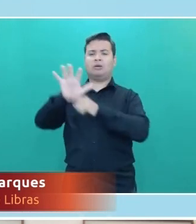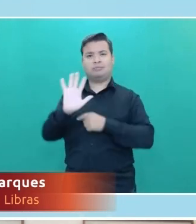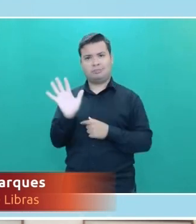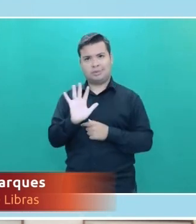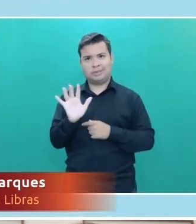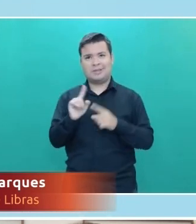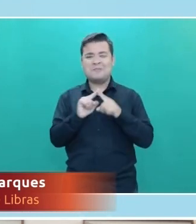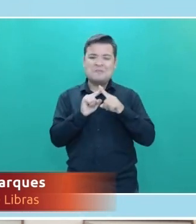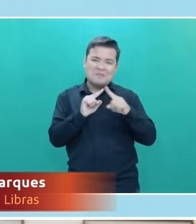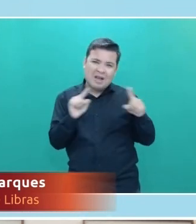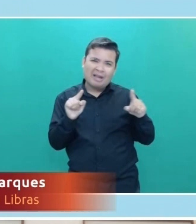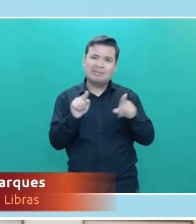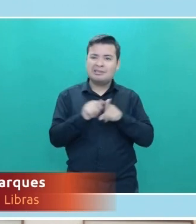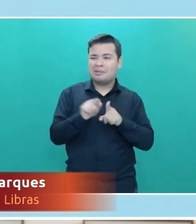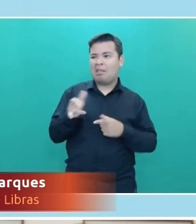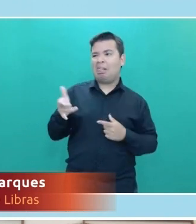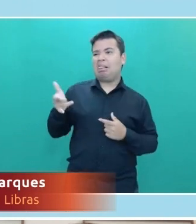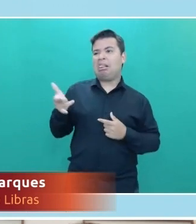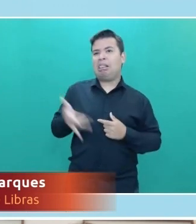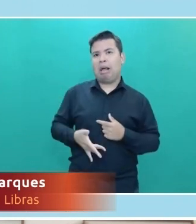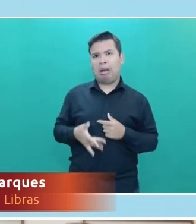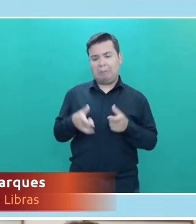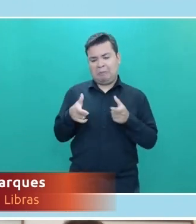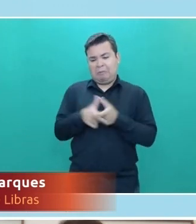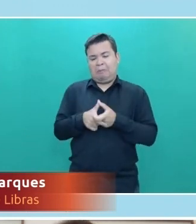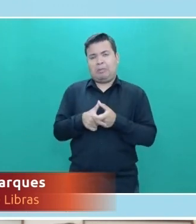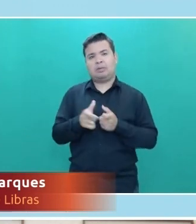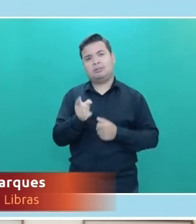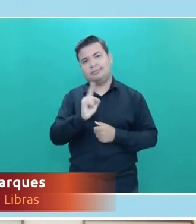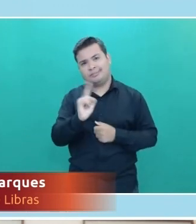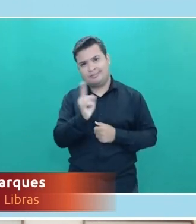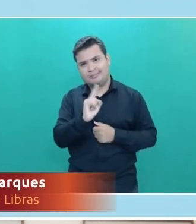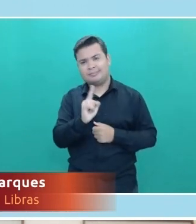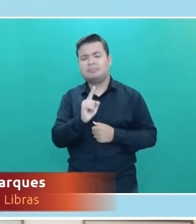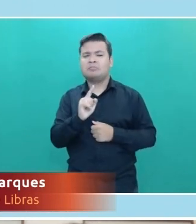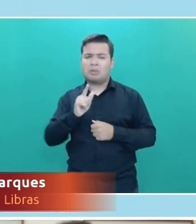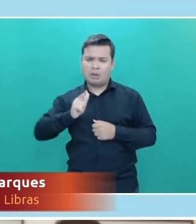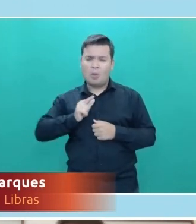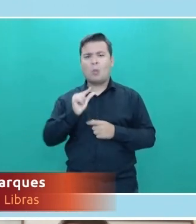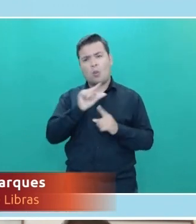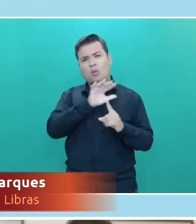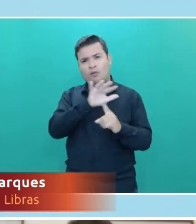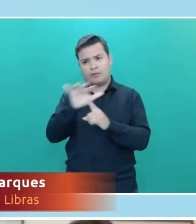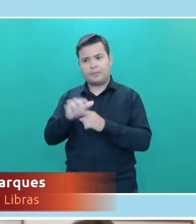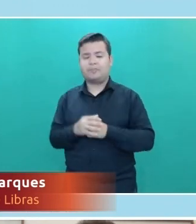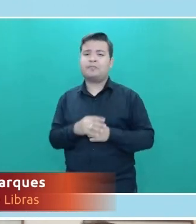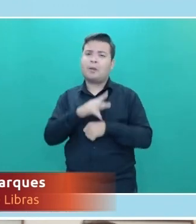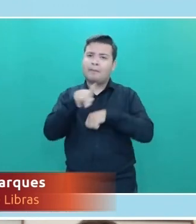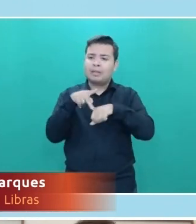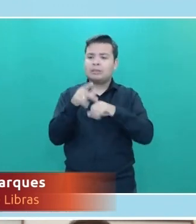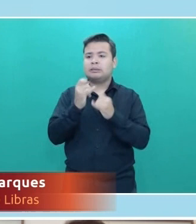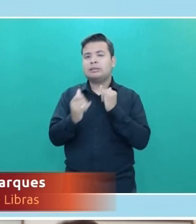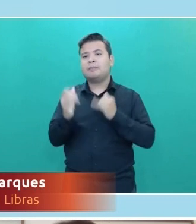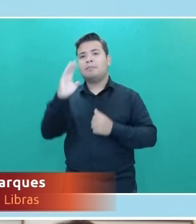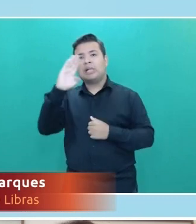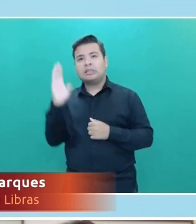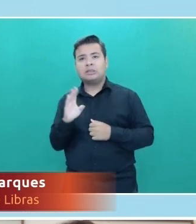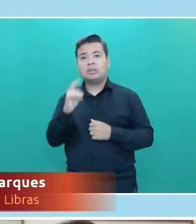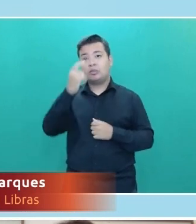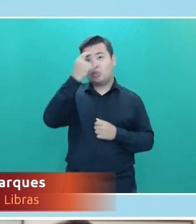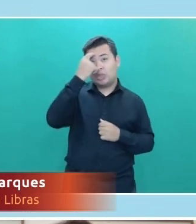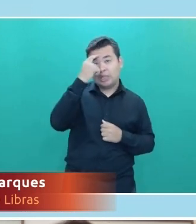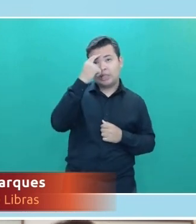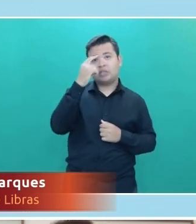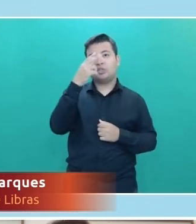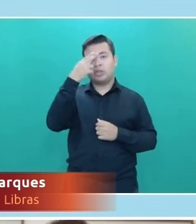países tão pequenos e com menos poder de influência. Então, países como Brasil, Índia,